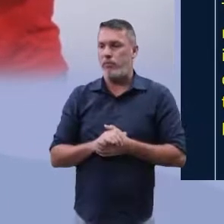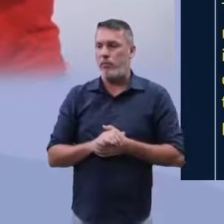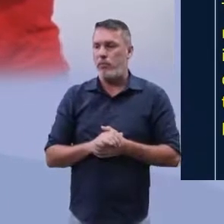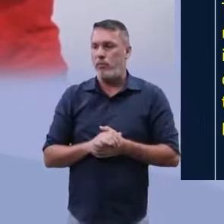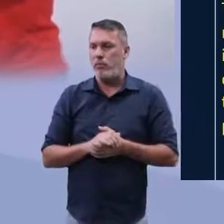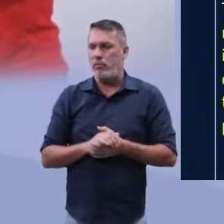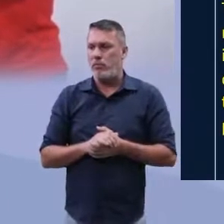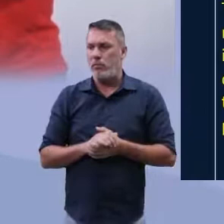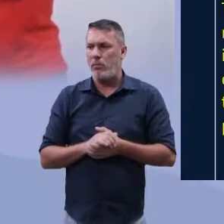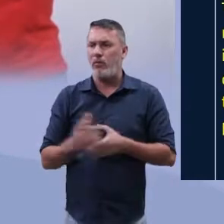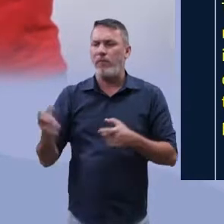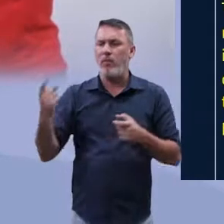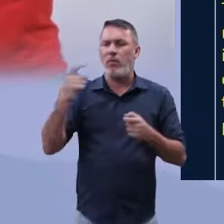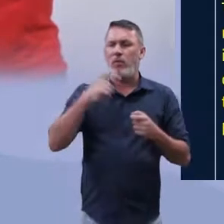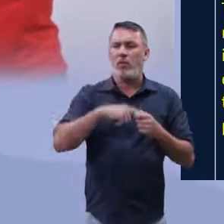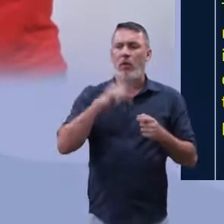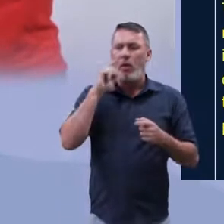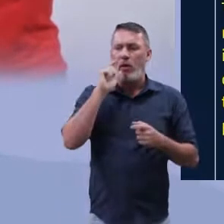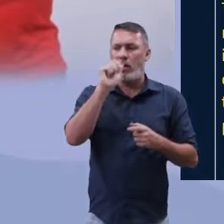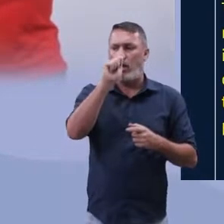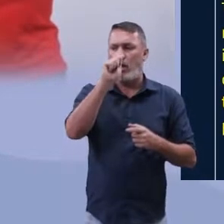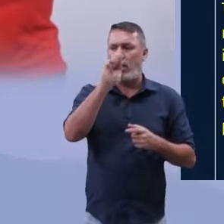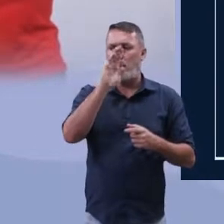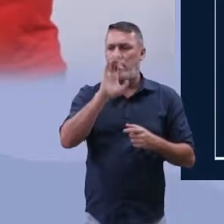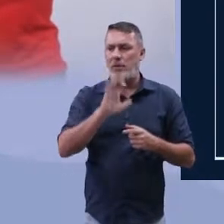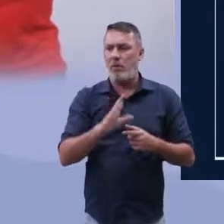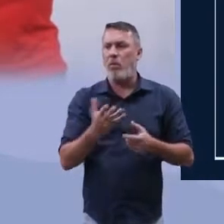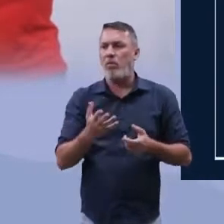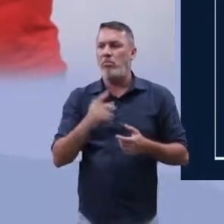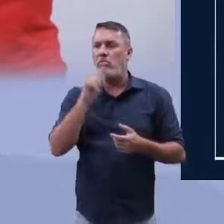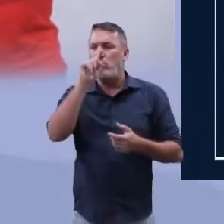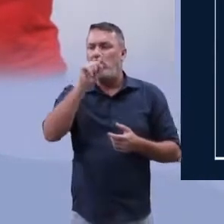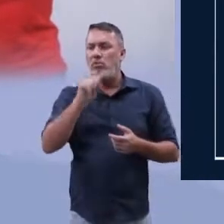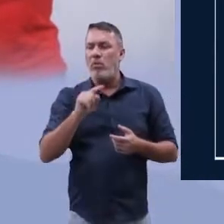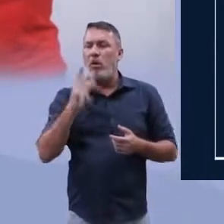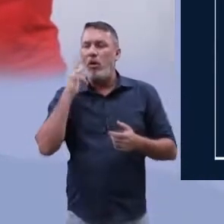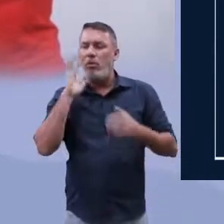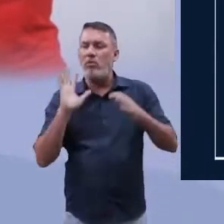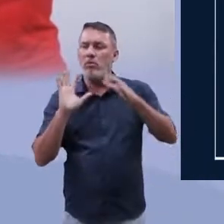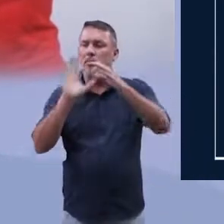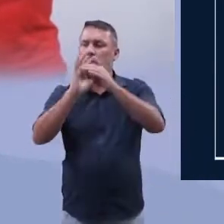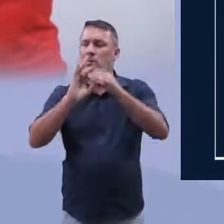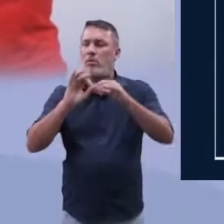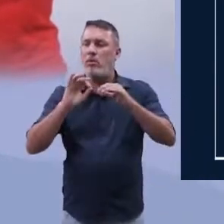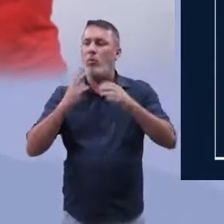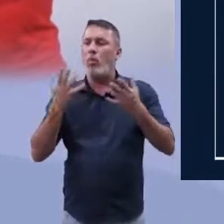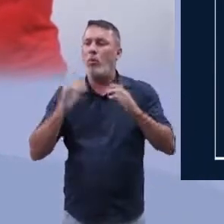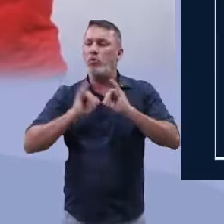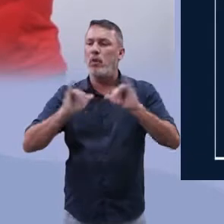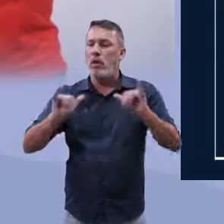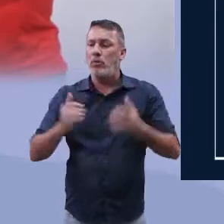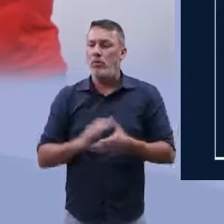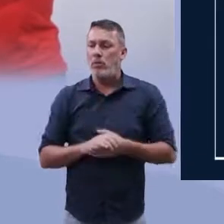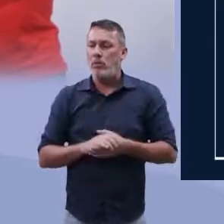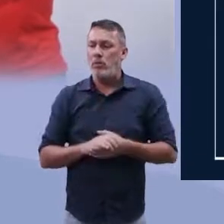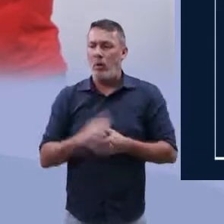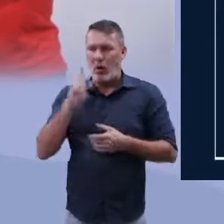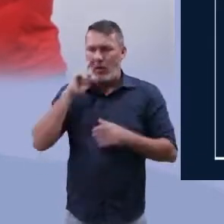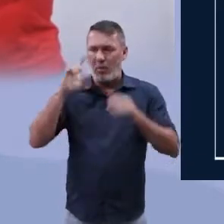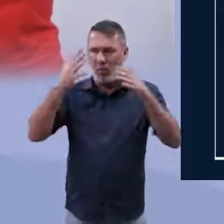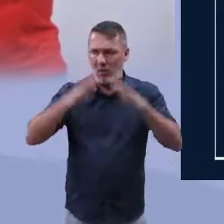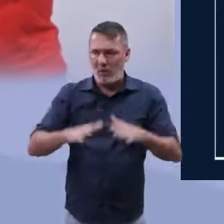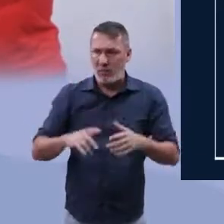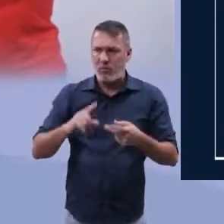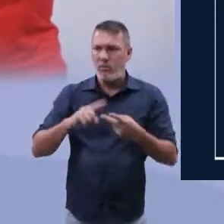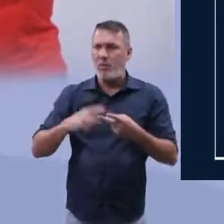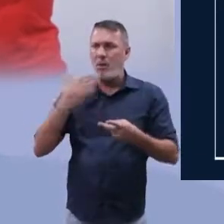supermercado. Vamos voltar aqui às opções? Ó, anunciar mercadorias de promoção, pedir